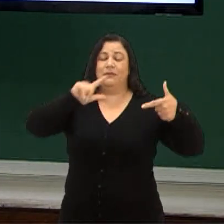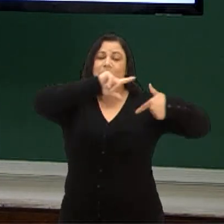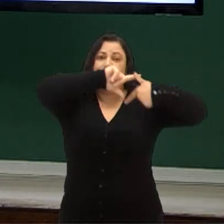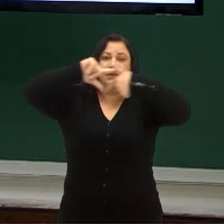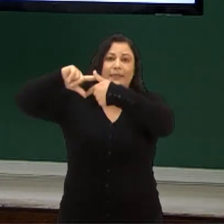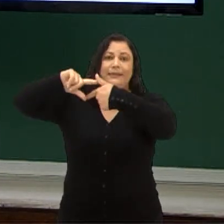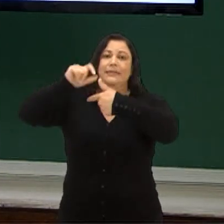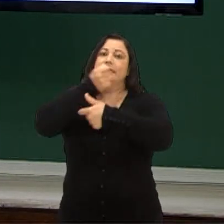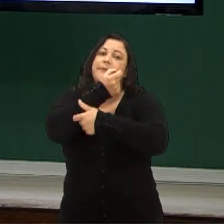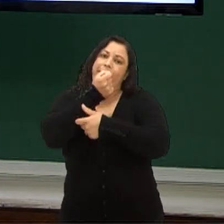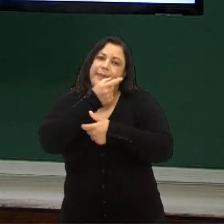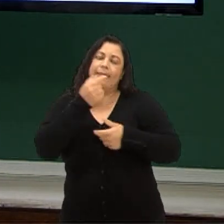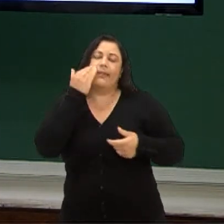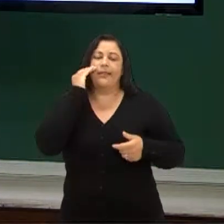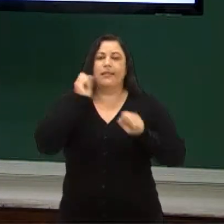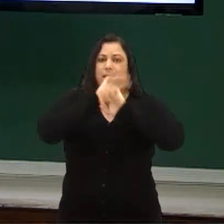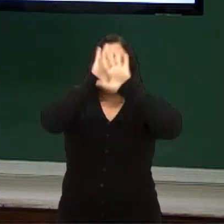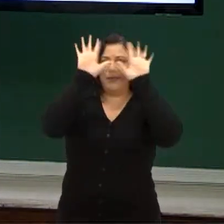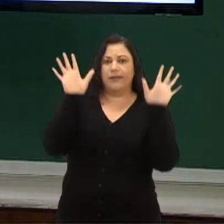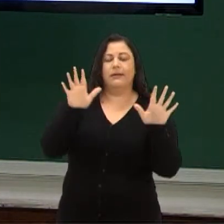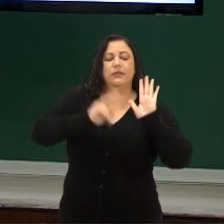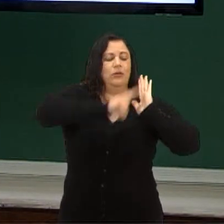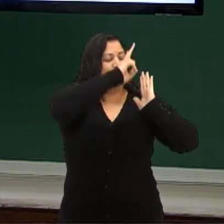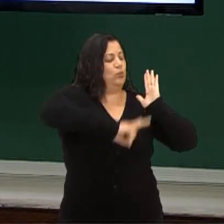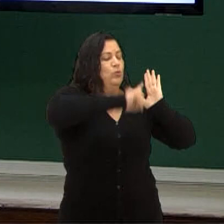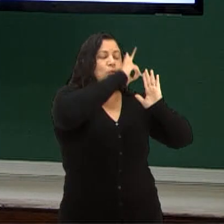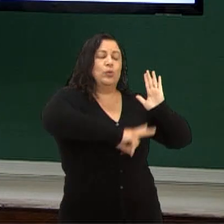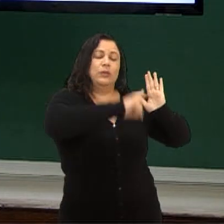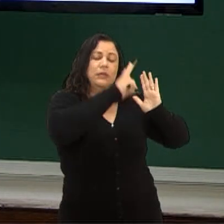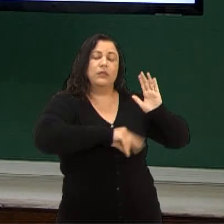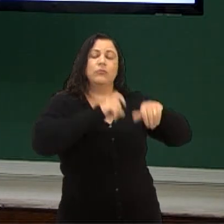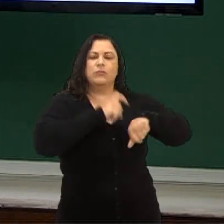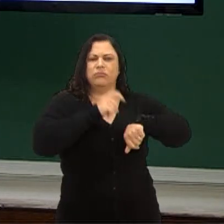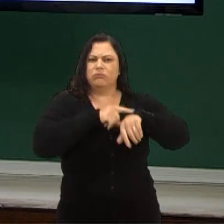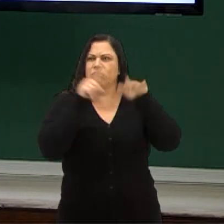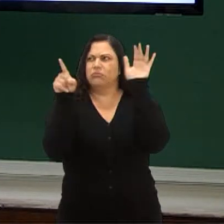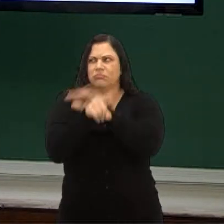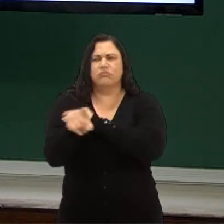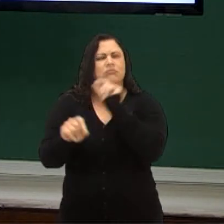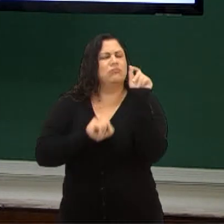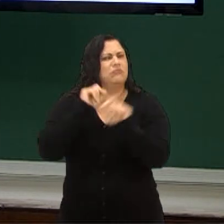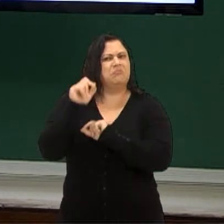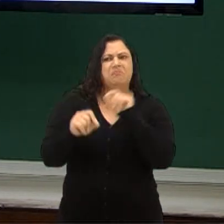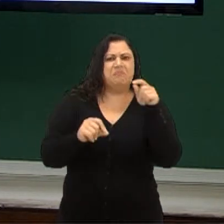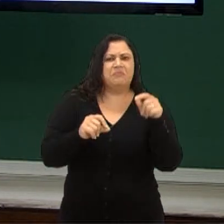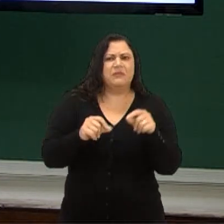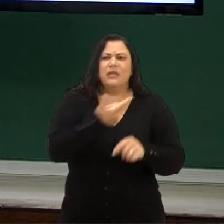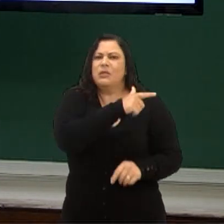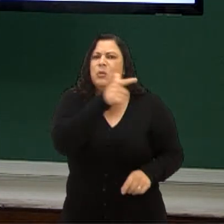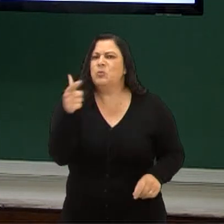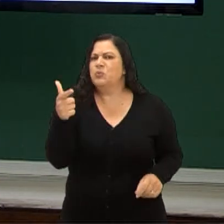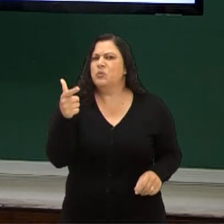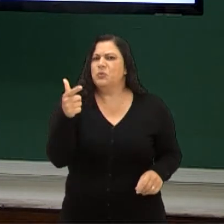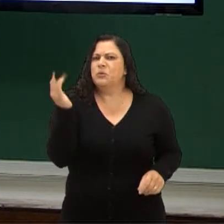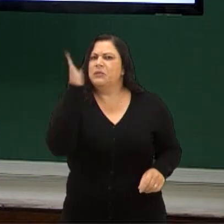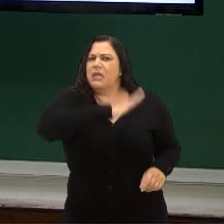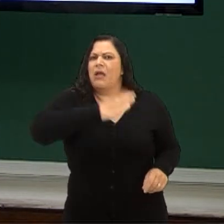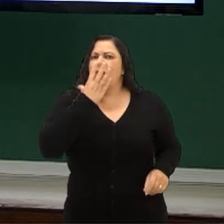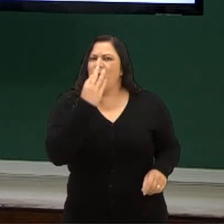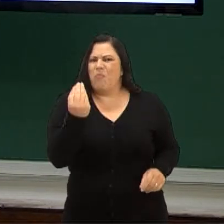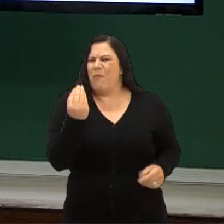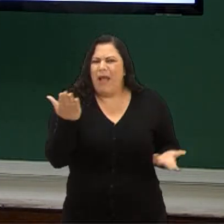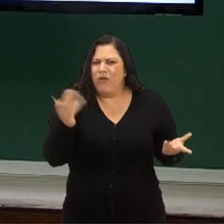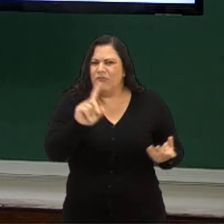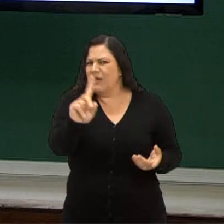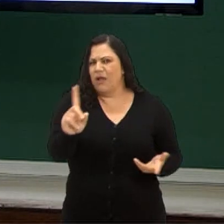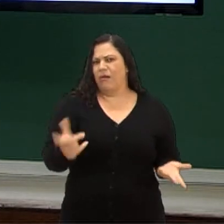Tudo o que ele leu até o momento da pergunta pode ter levado à compreensão de que não havia maldade no lobo, certo? E,